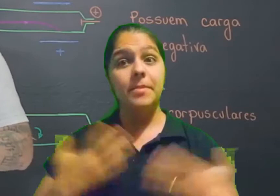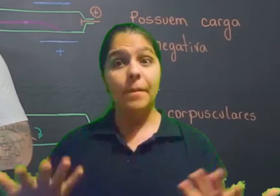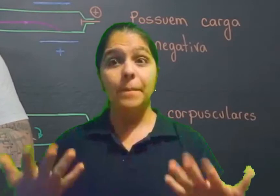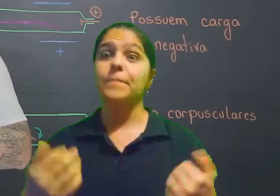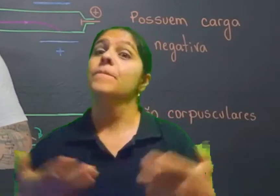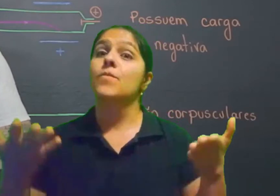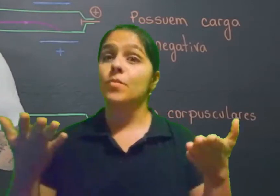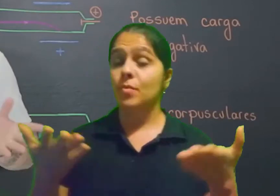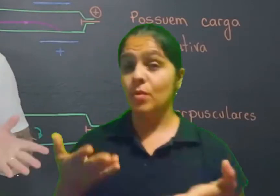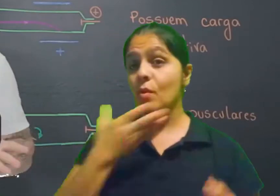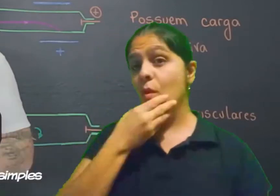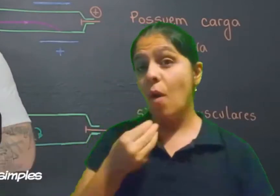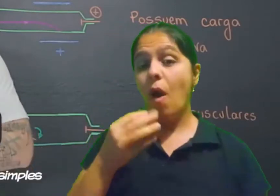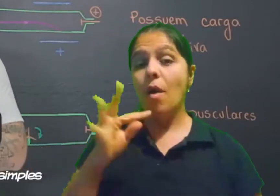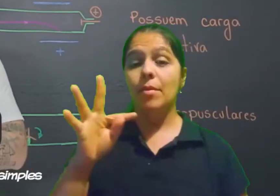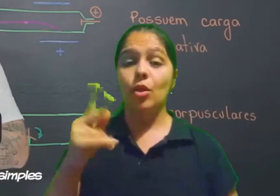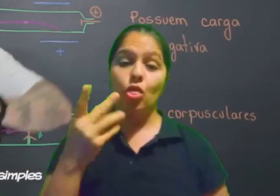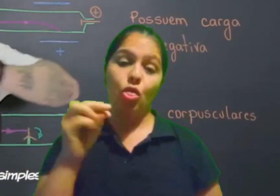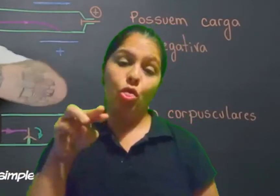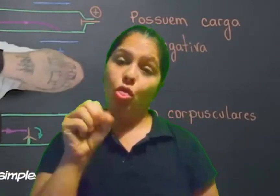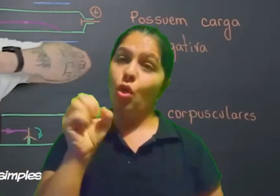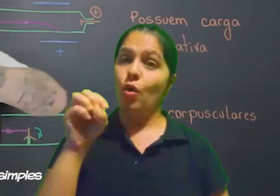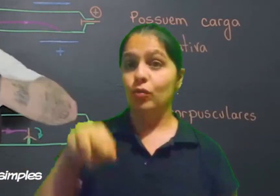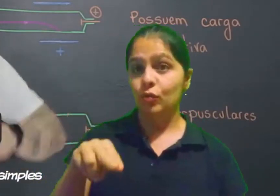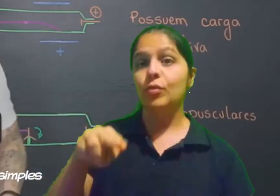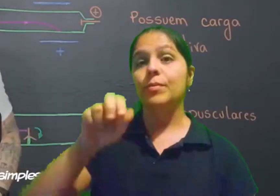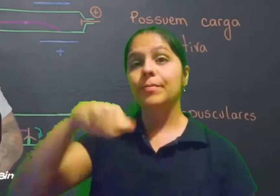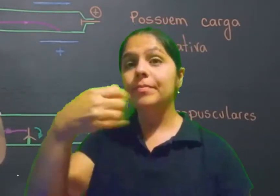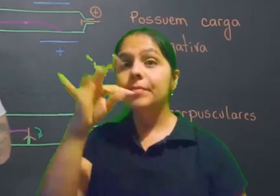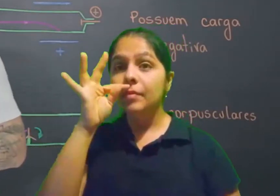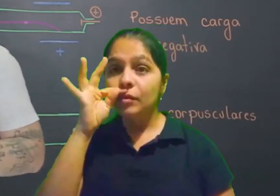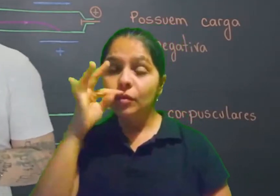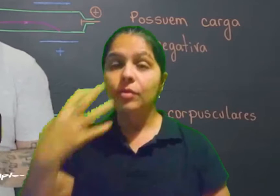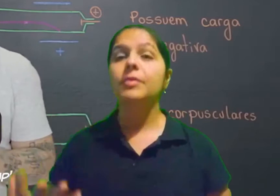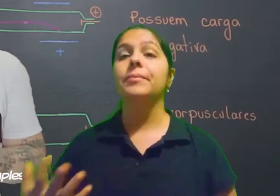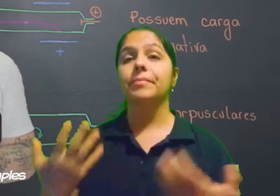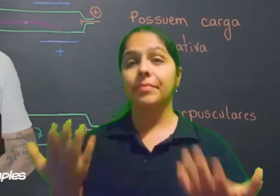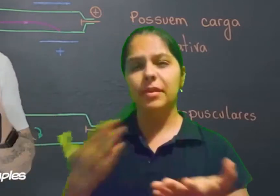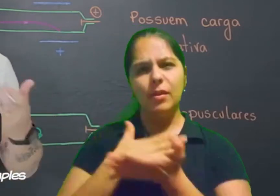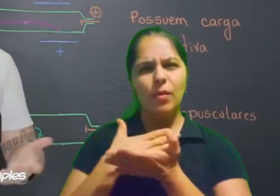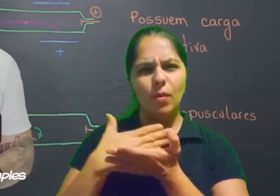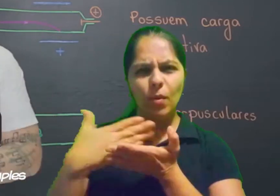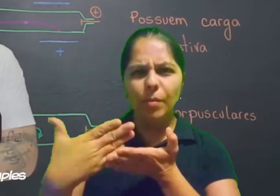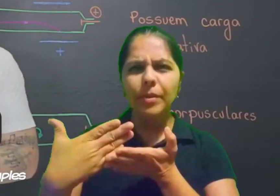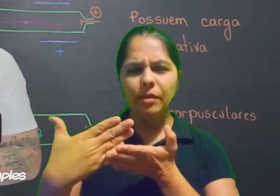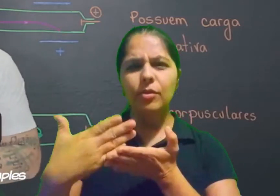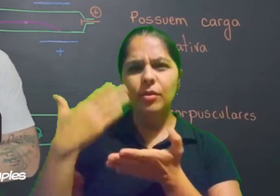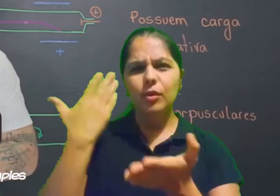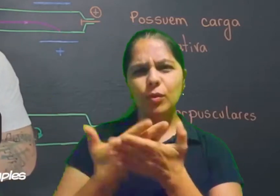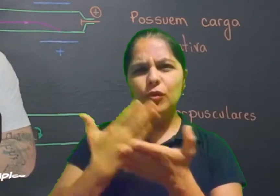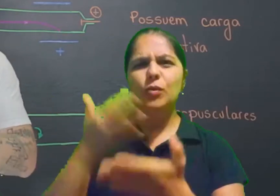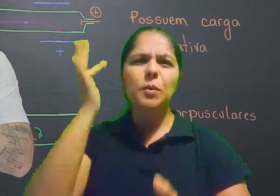Galerinha, o Joseph John Thomson, conhecido como J.J. Thomson, ele começou a sua